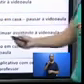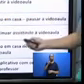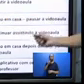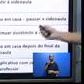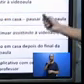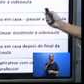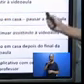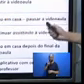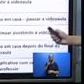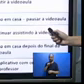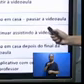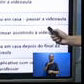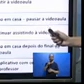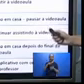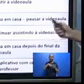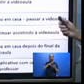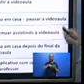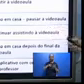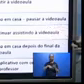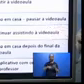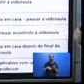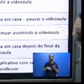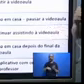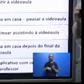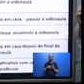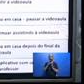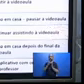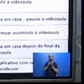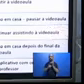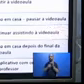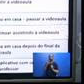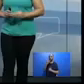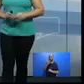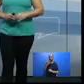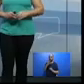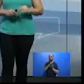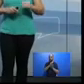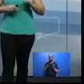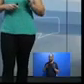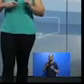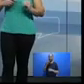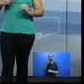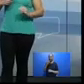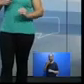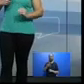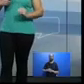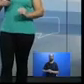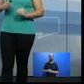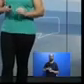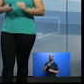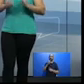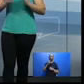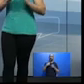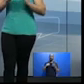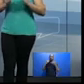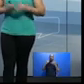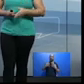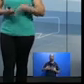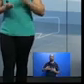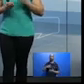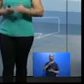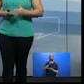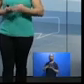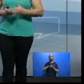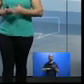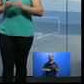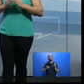a leitura da unidade 4. Pessoal, mesmo eu explicando, a gente fazendo atividades juntas, vocês têm